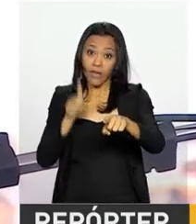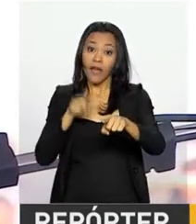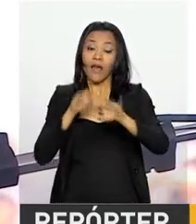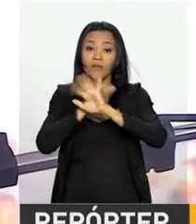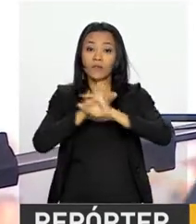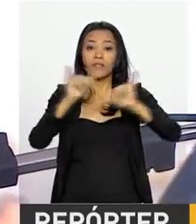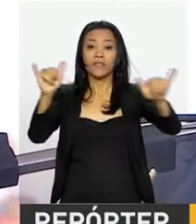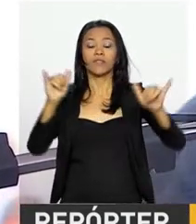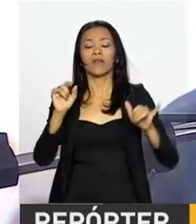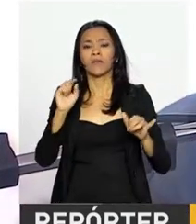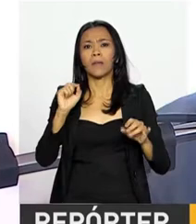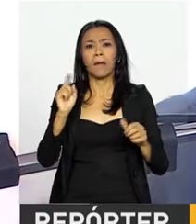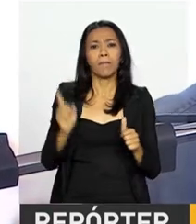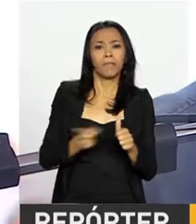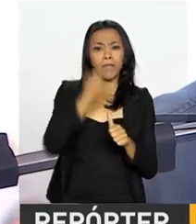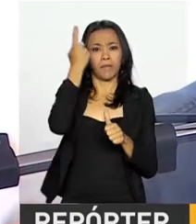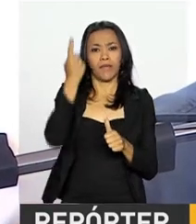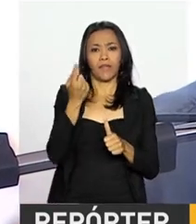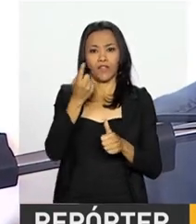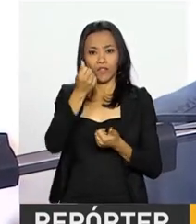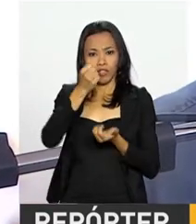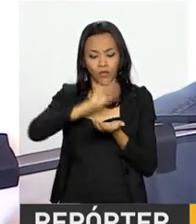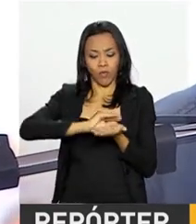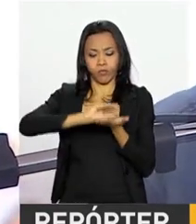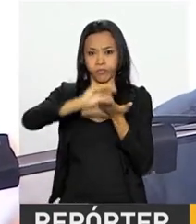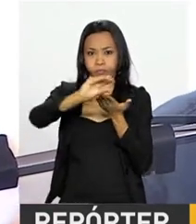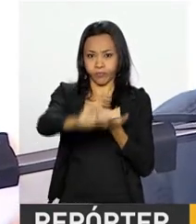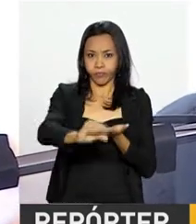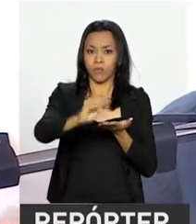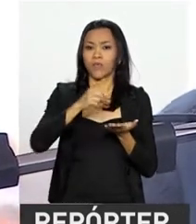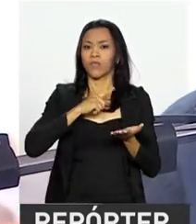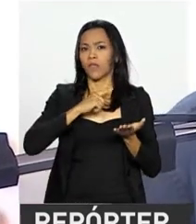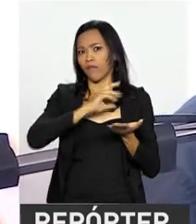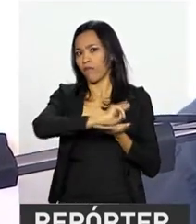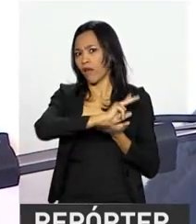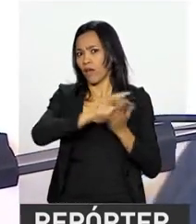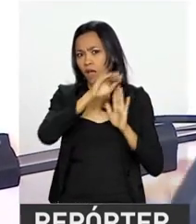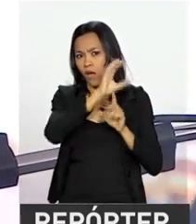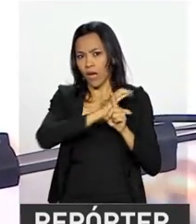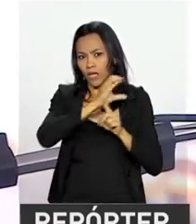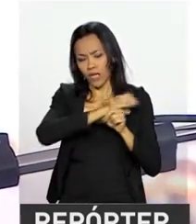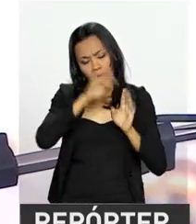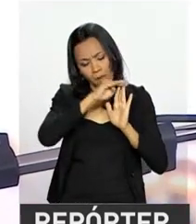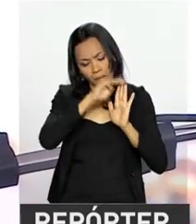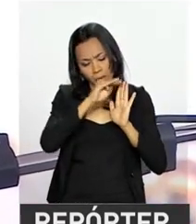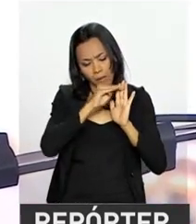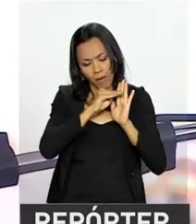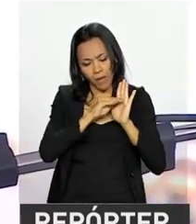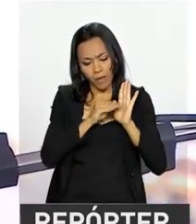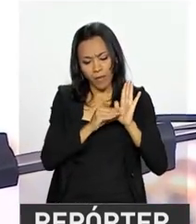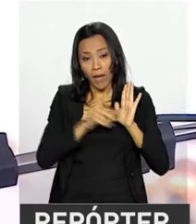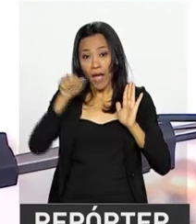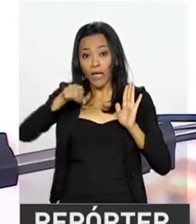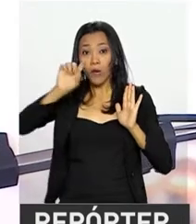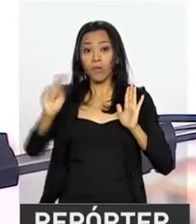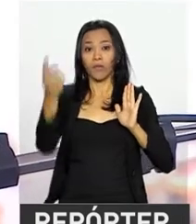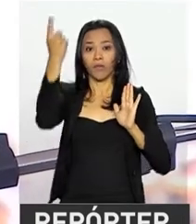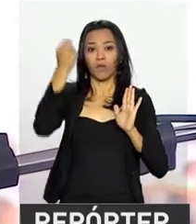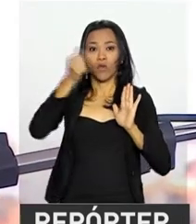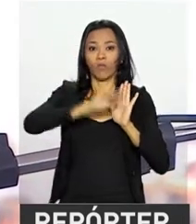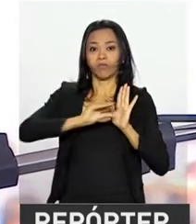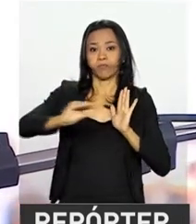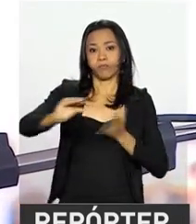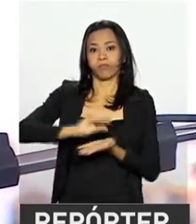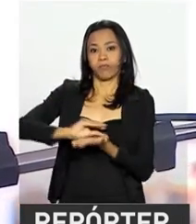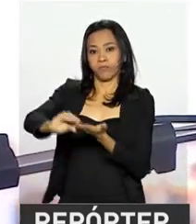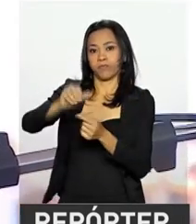a primeira liberação dentro de um cronograma que se seguirá porque o governo se